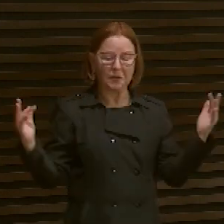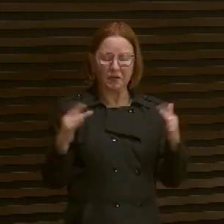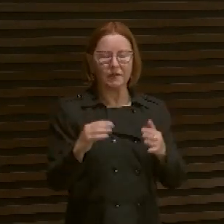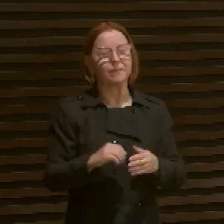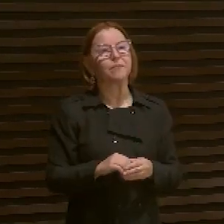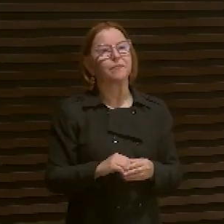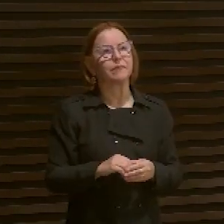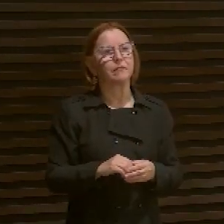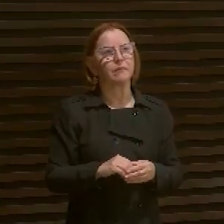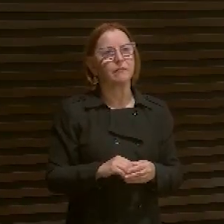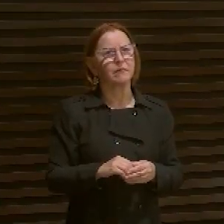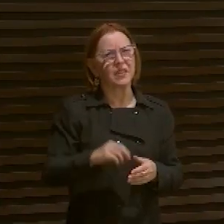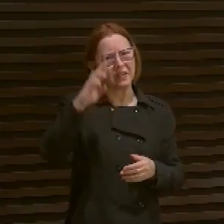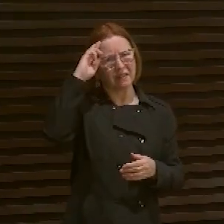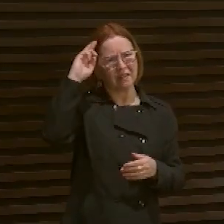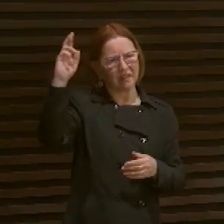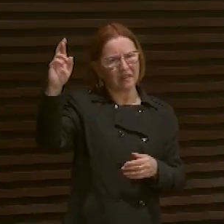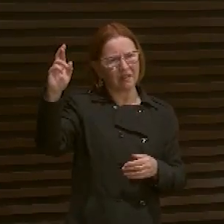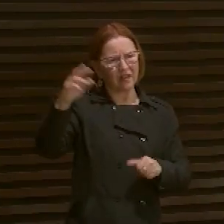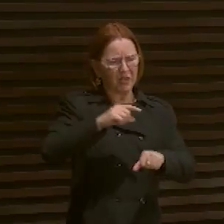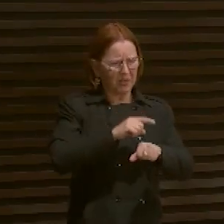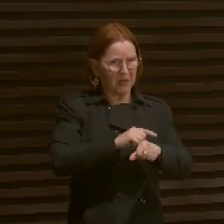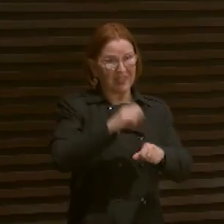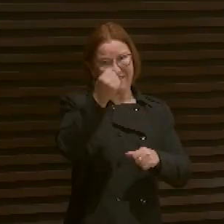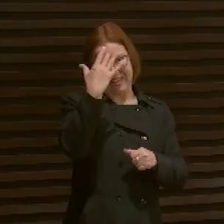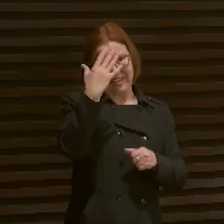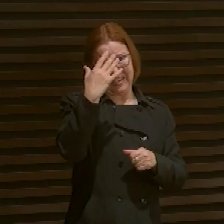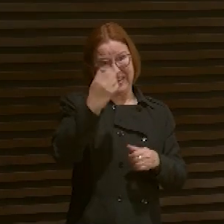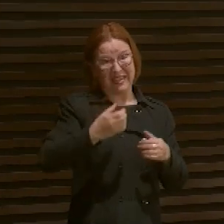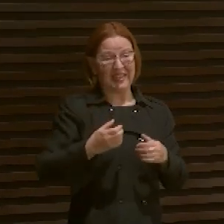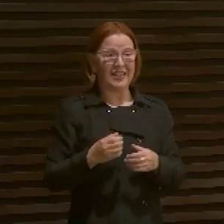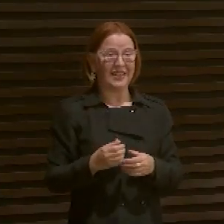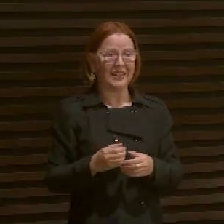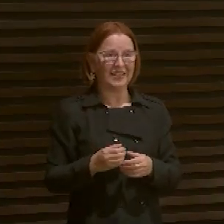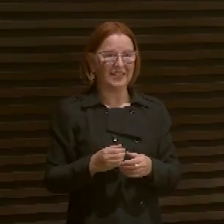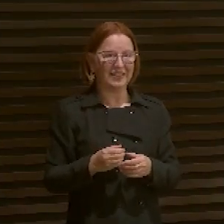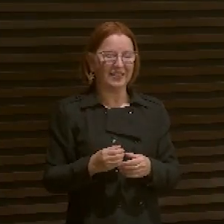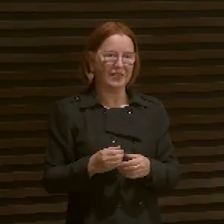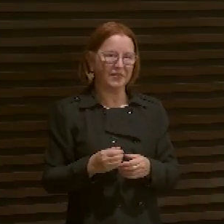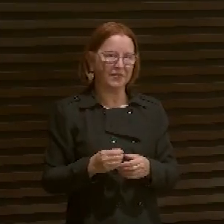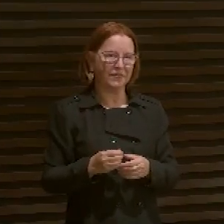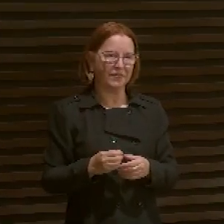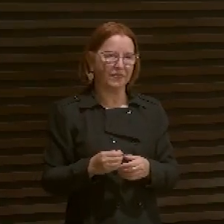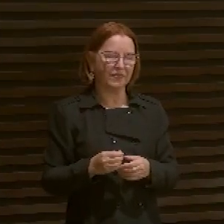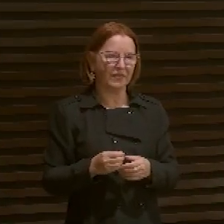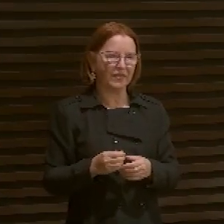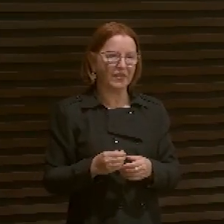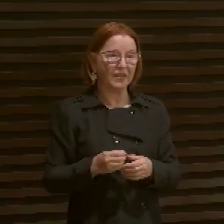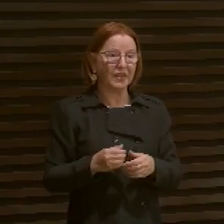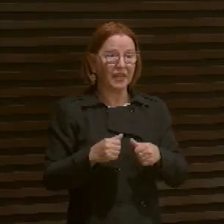Senhor, que hora que o Senhor vai se revelar? Nós queremos que o Senhor seja... Vamos expulsar Roma. Essa era a